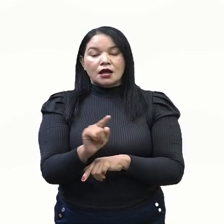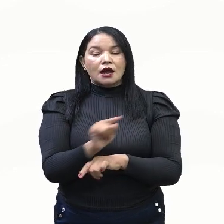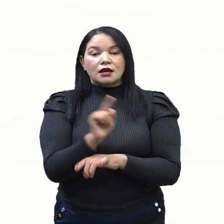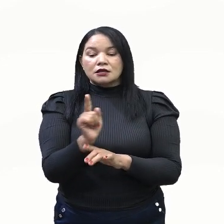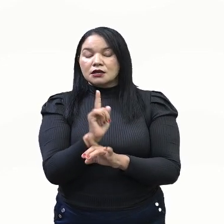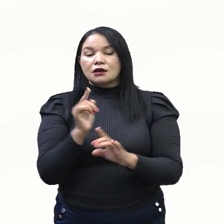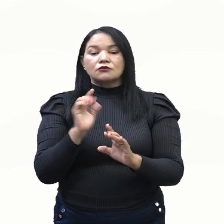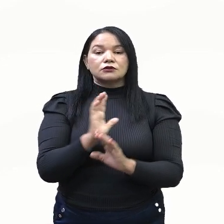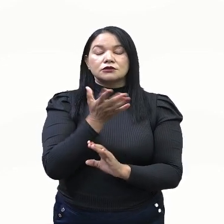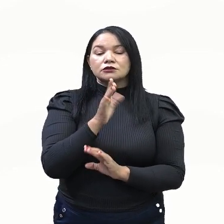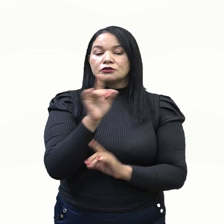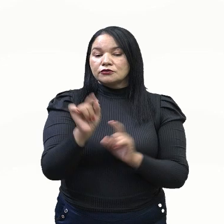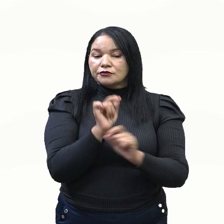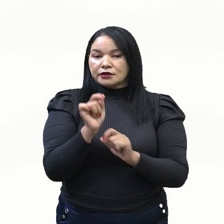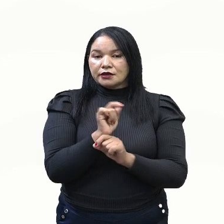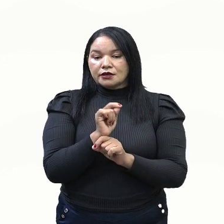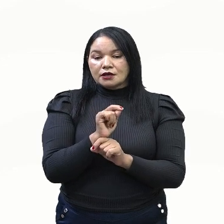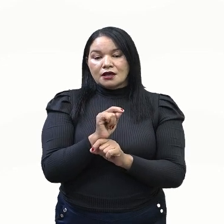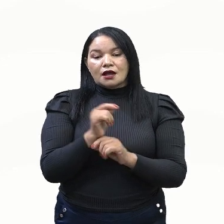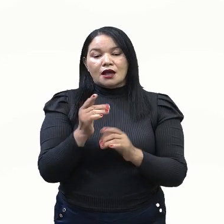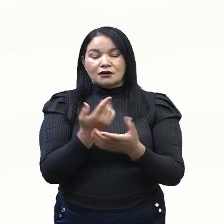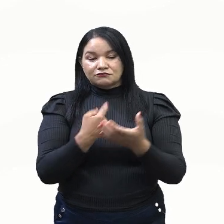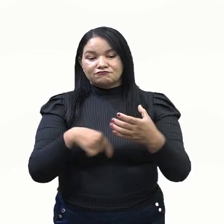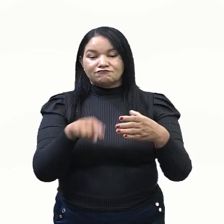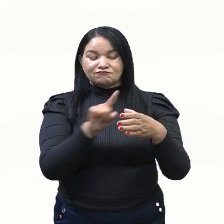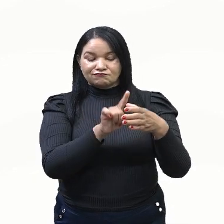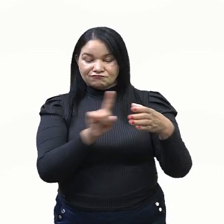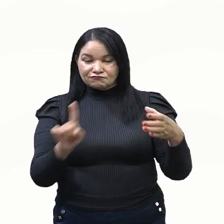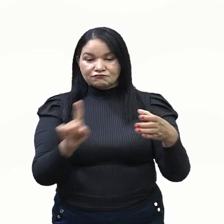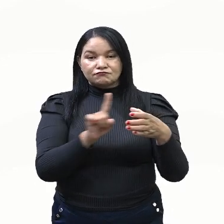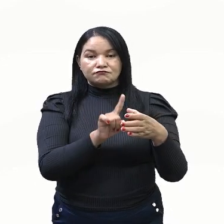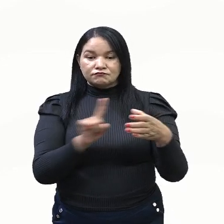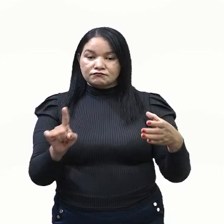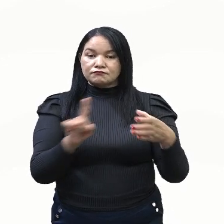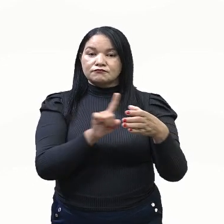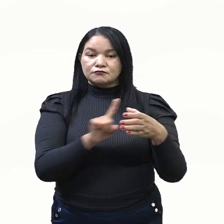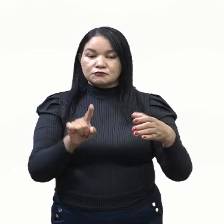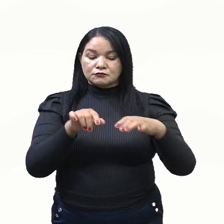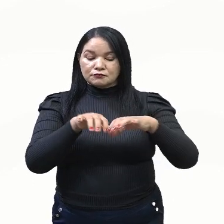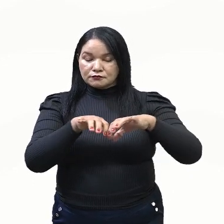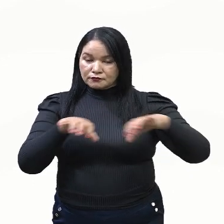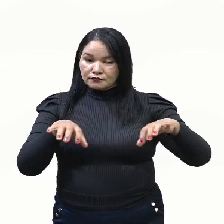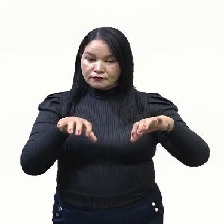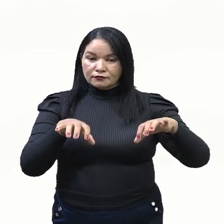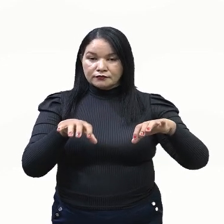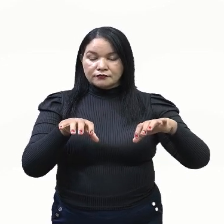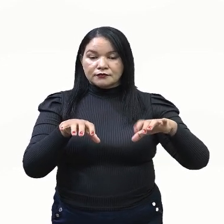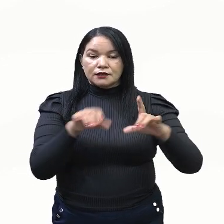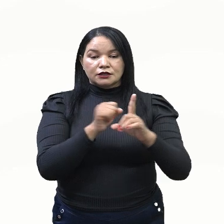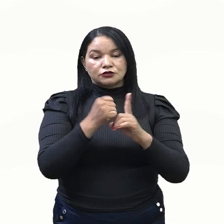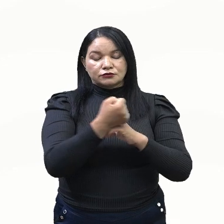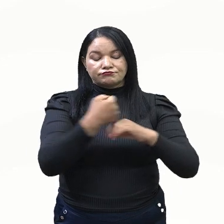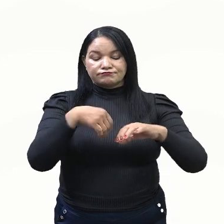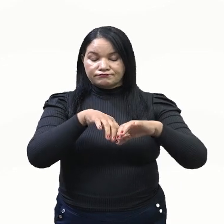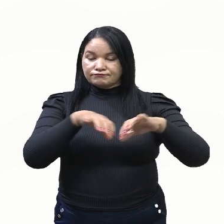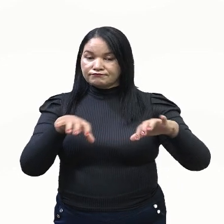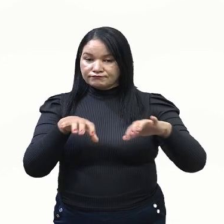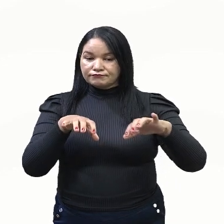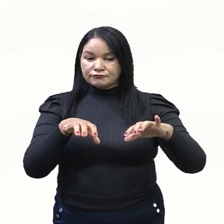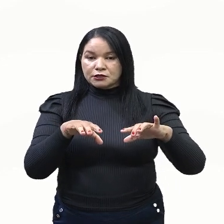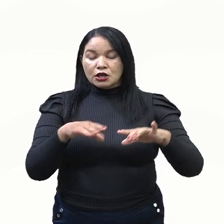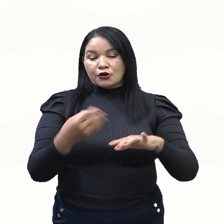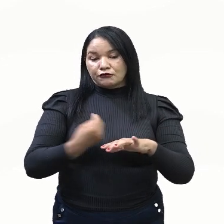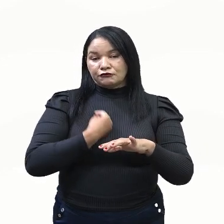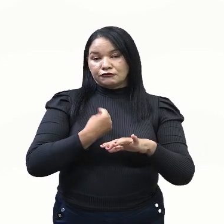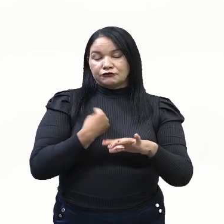resultar? Na marginalização dessas pessoas, ou seja, eles vão estar à margem da sociedade, vivendo